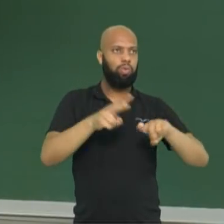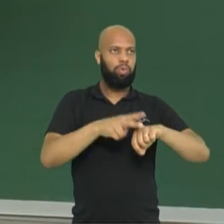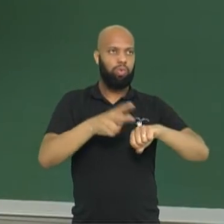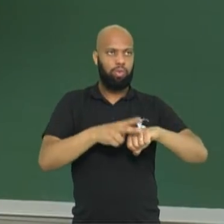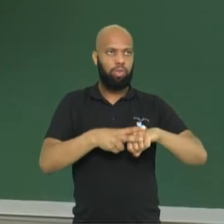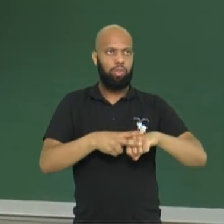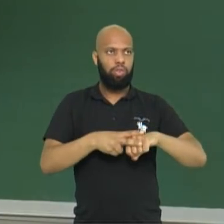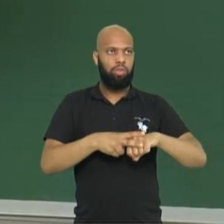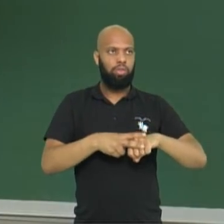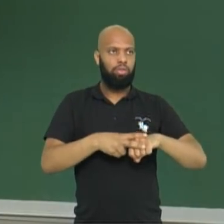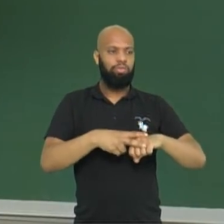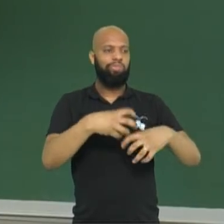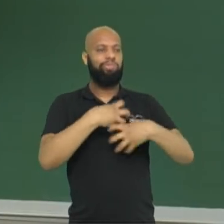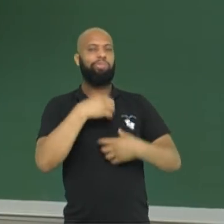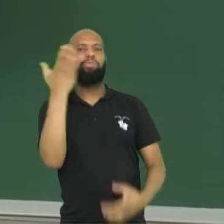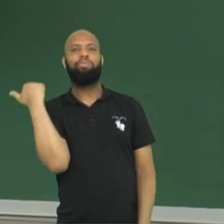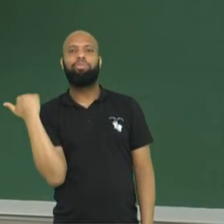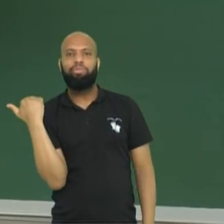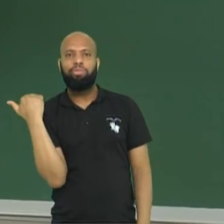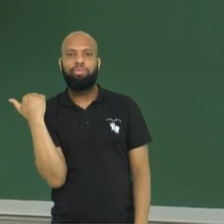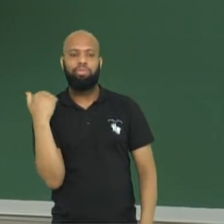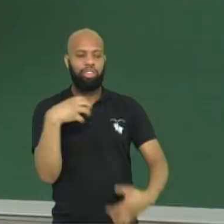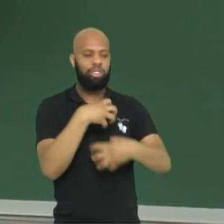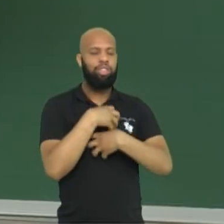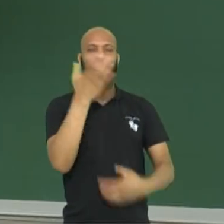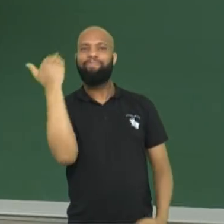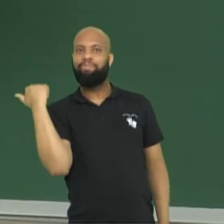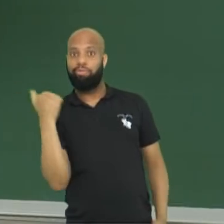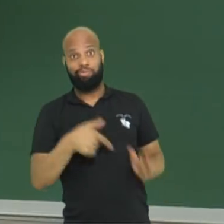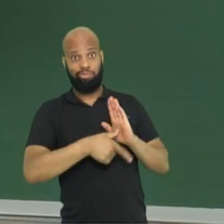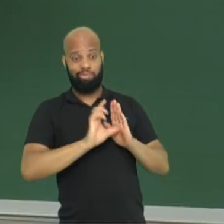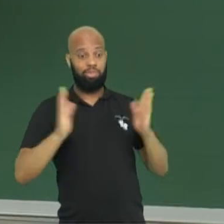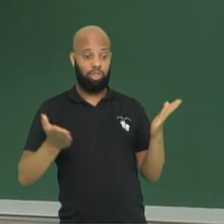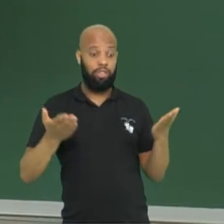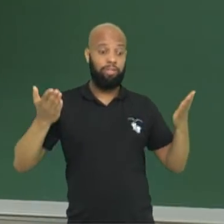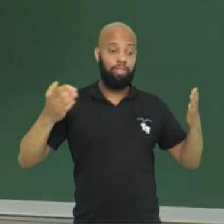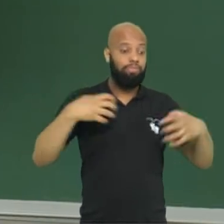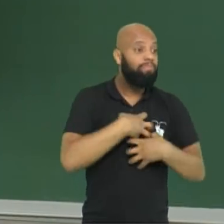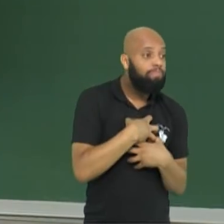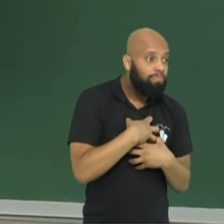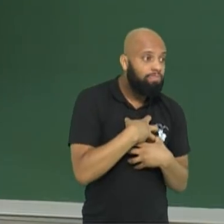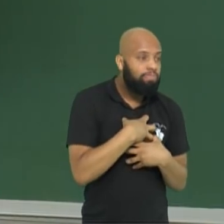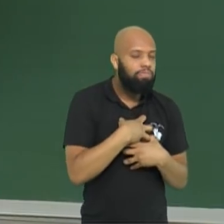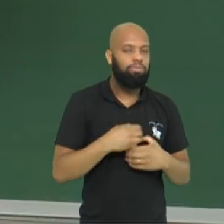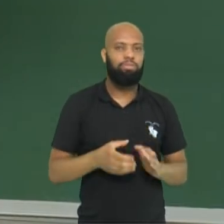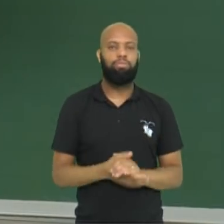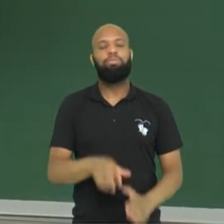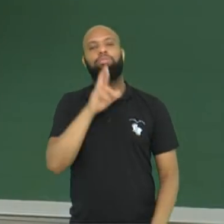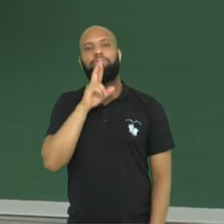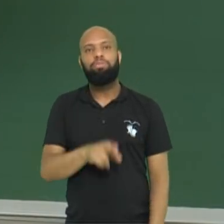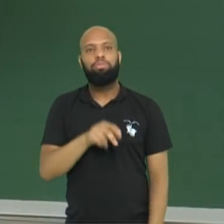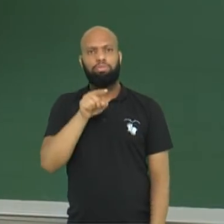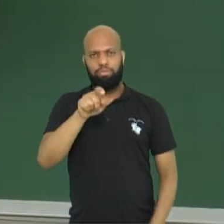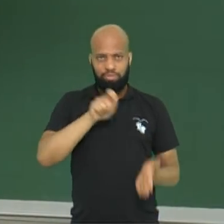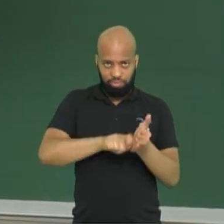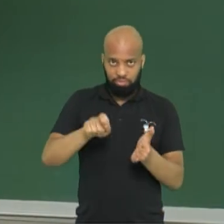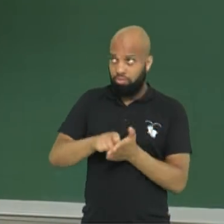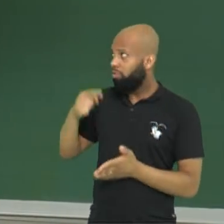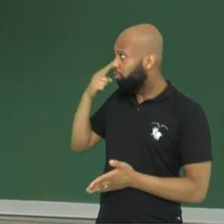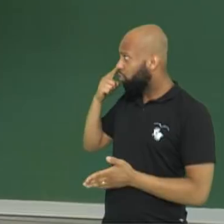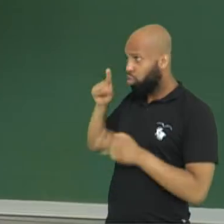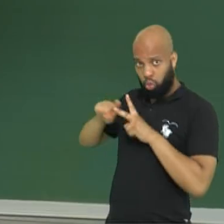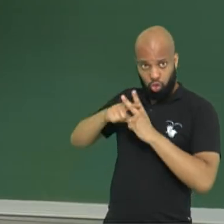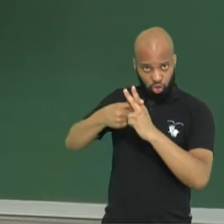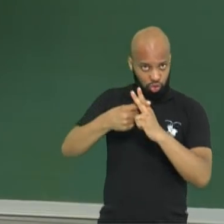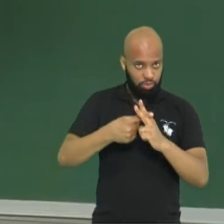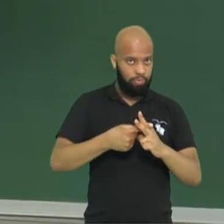Fiquei o quê? Pretérito, né? Muito bem. Então, aqui a resposta, vocês já anotaram? Beleza?